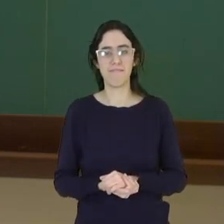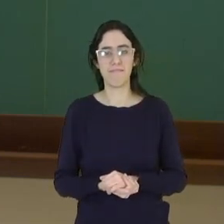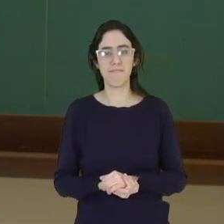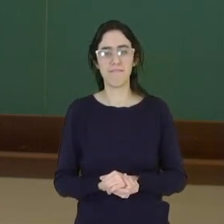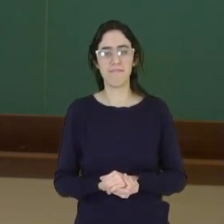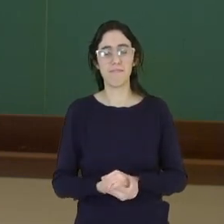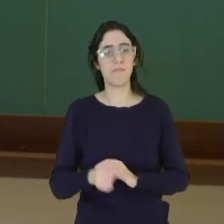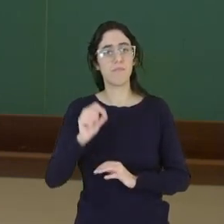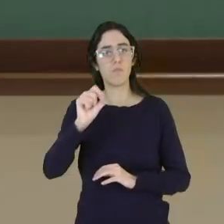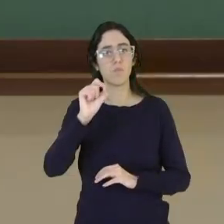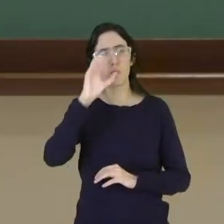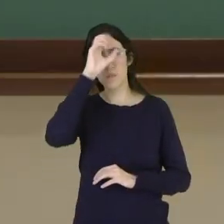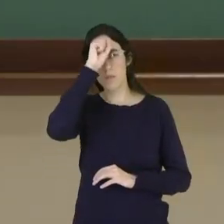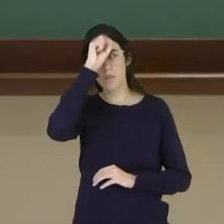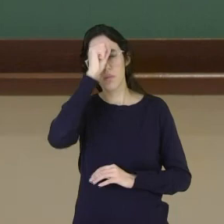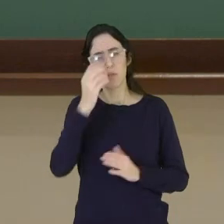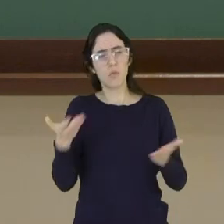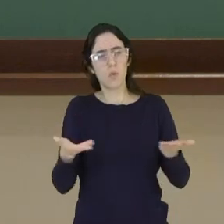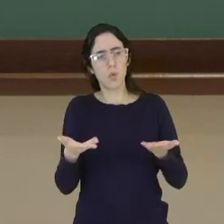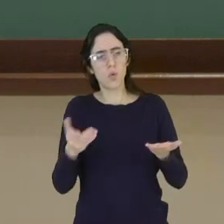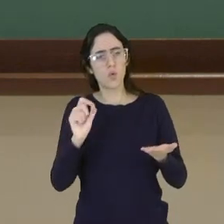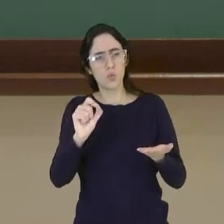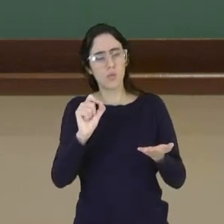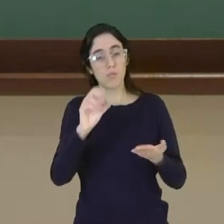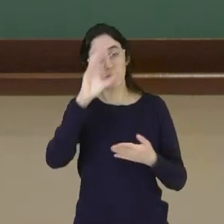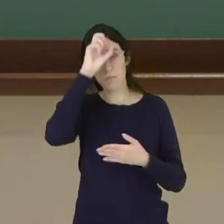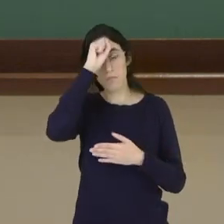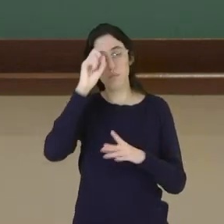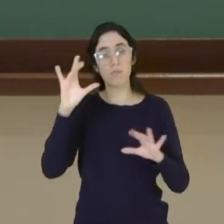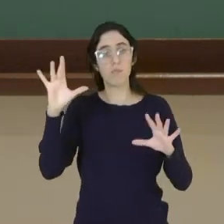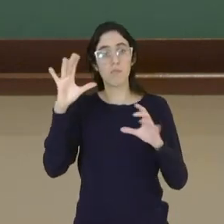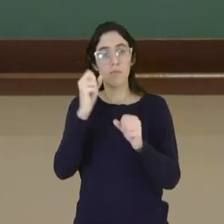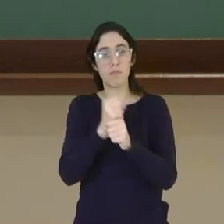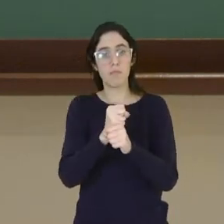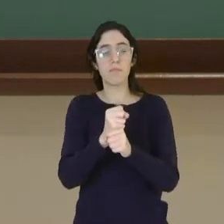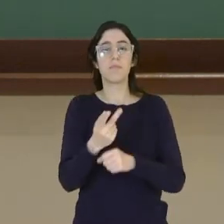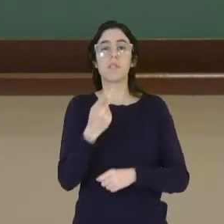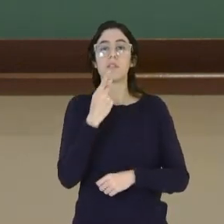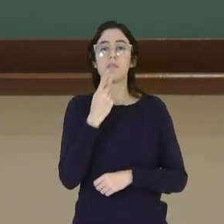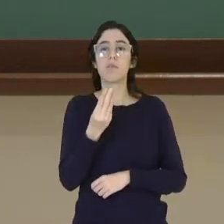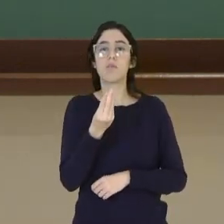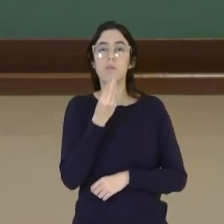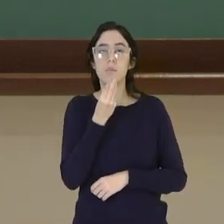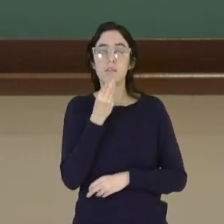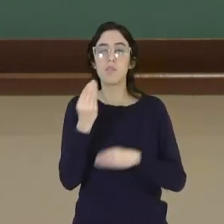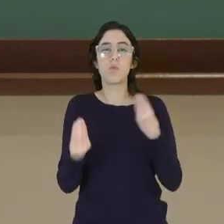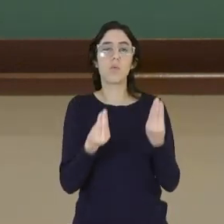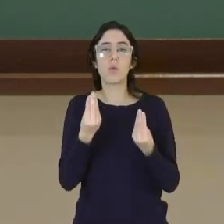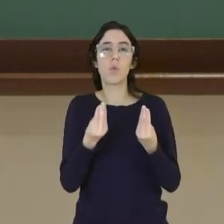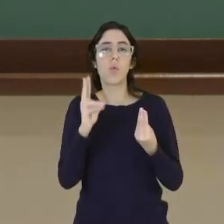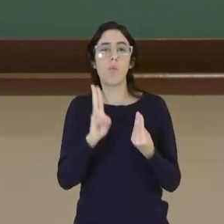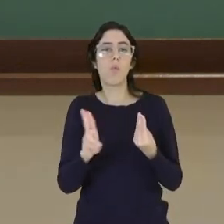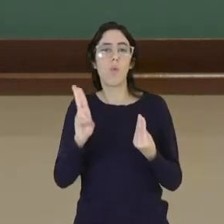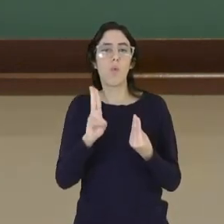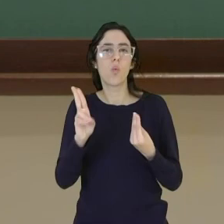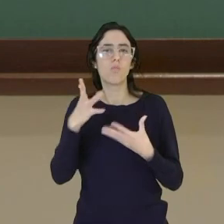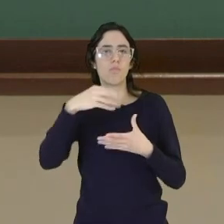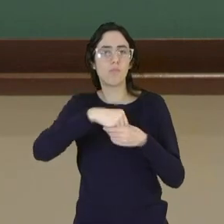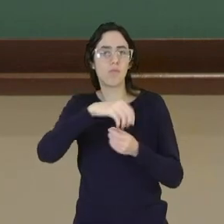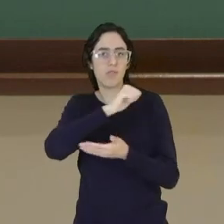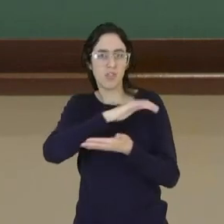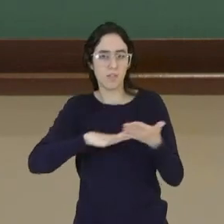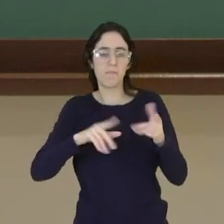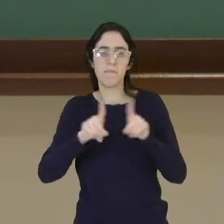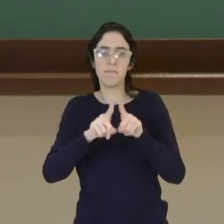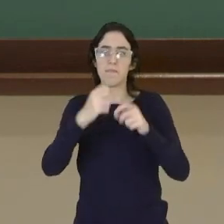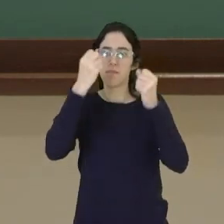O que nós vimos hoje? Nós vimos o cálculo de probabilidades e a sua aplicação em situações de problema. Falamos